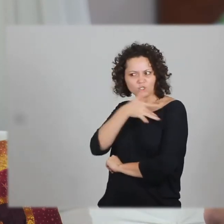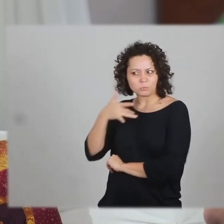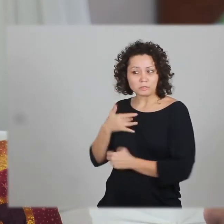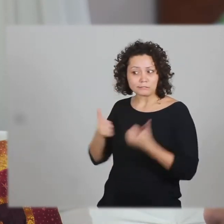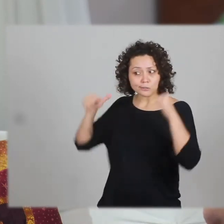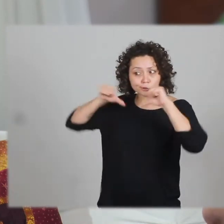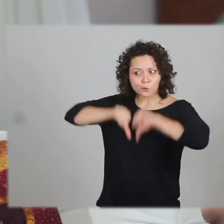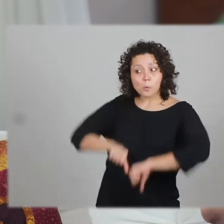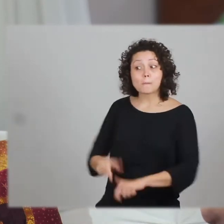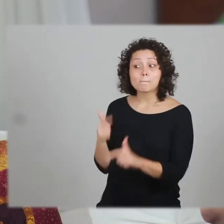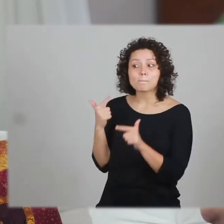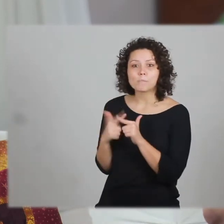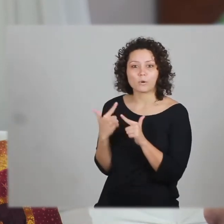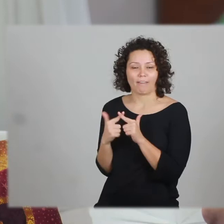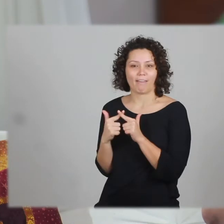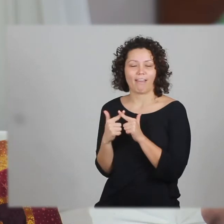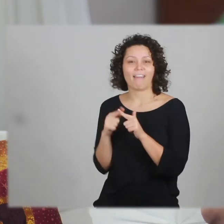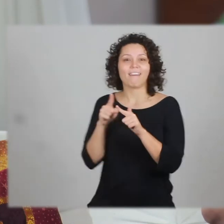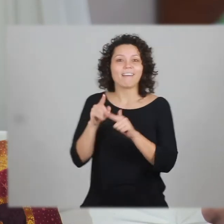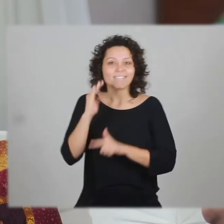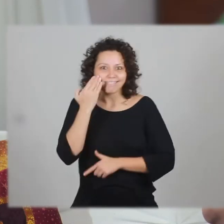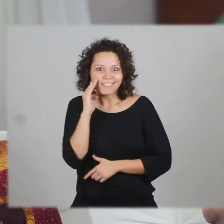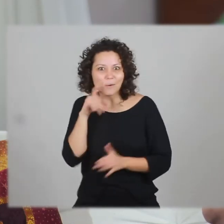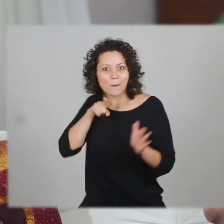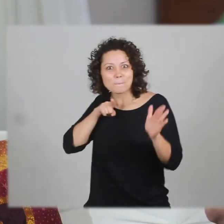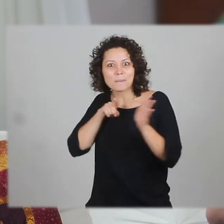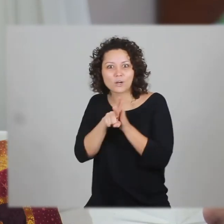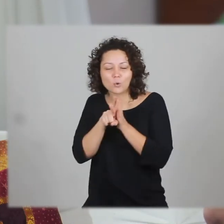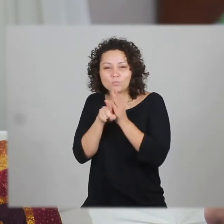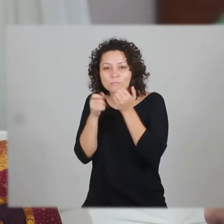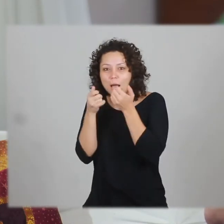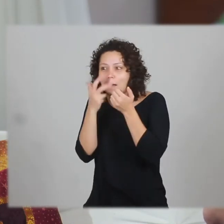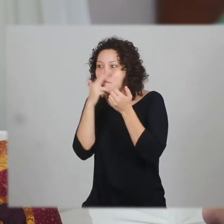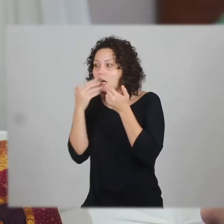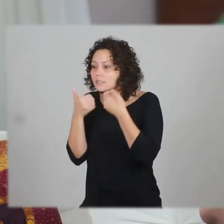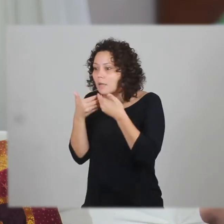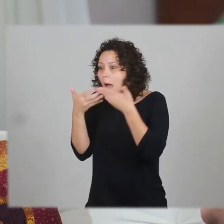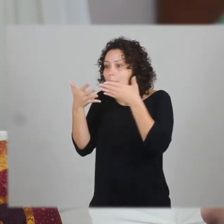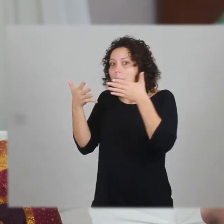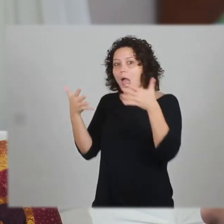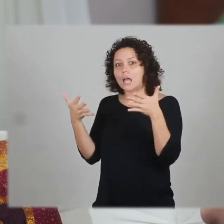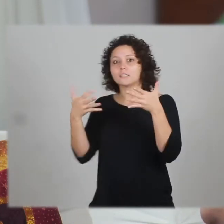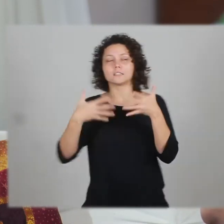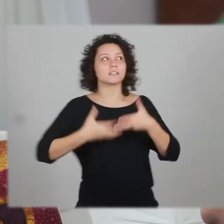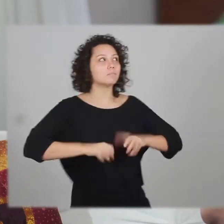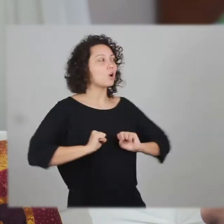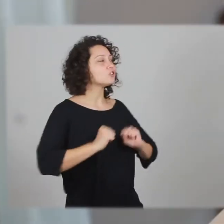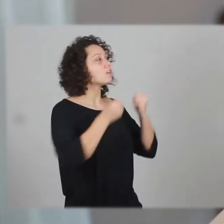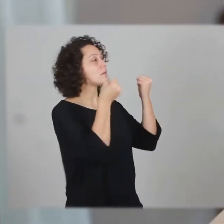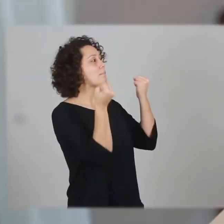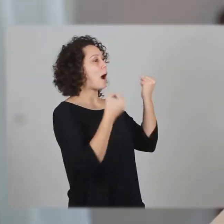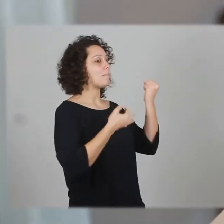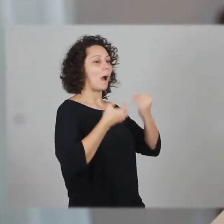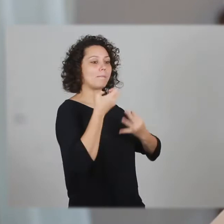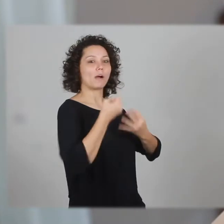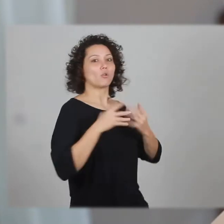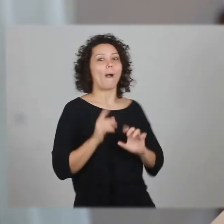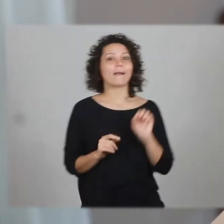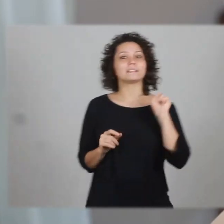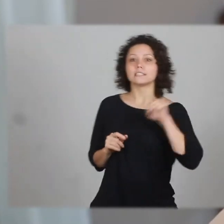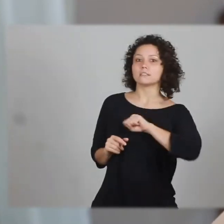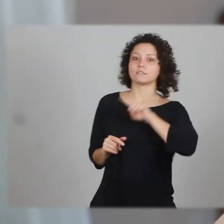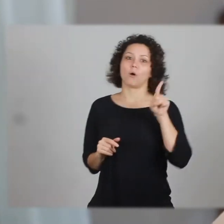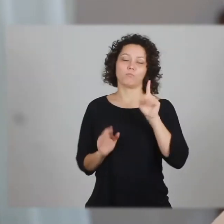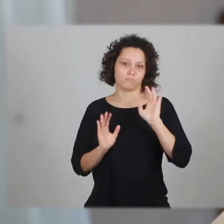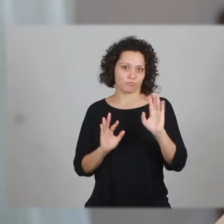responder e a resposta é aberta, é mais pessoal, né? e para